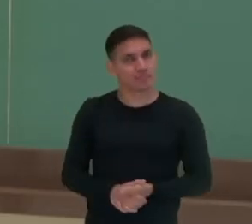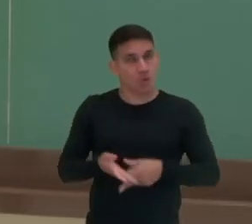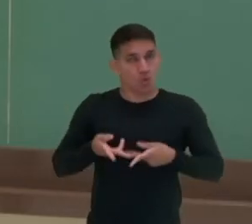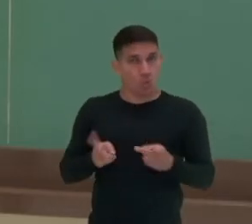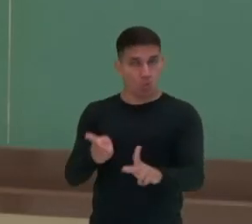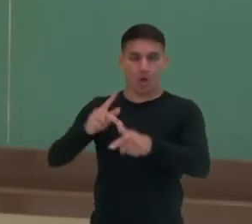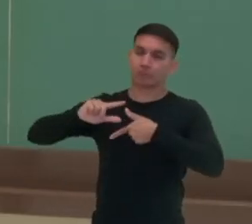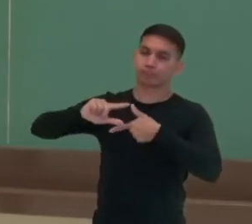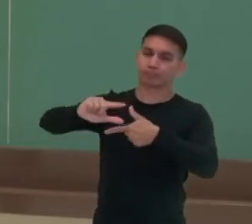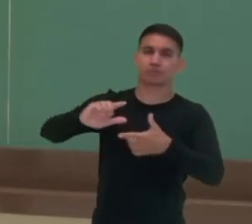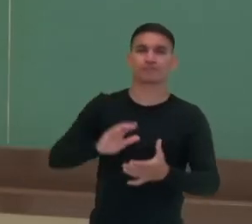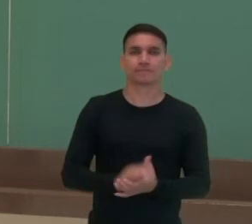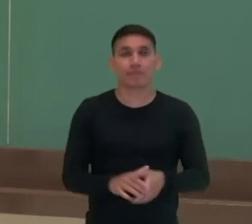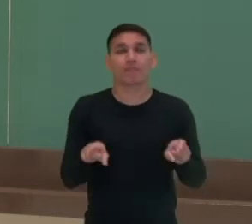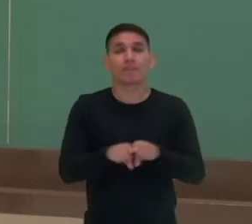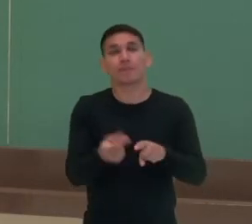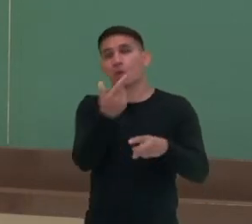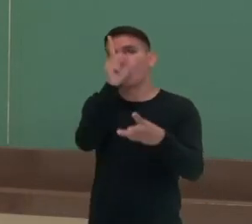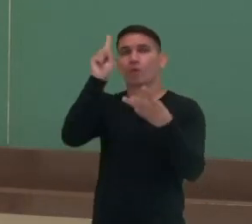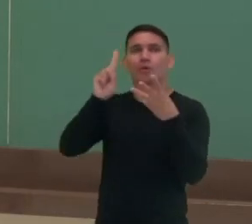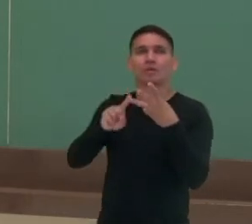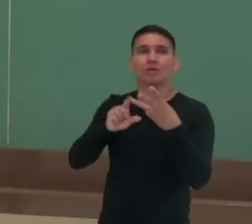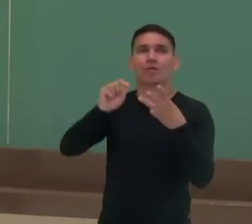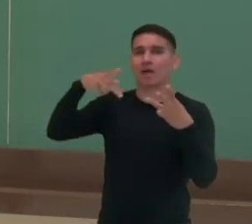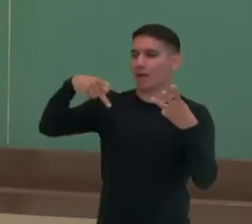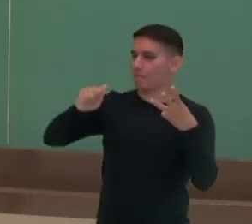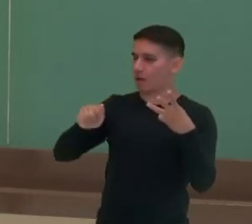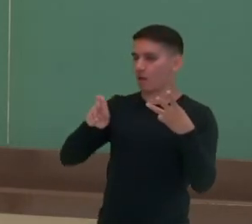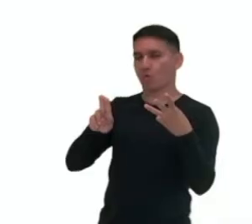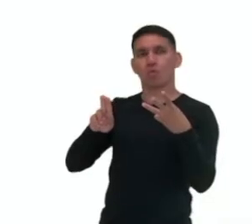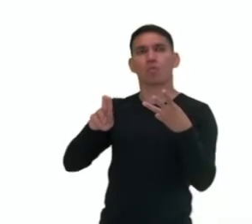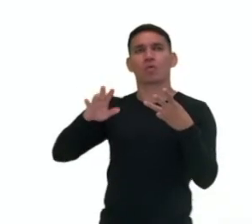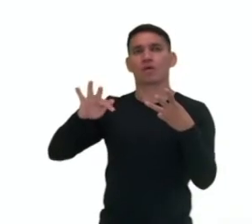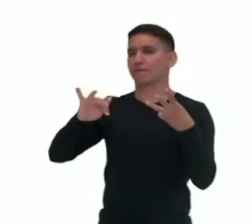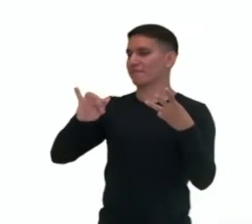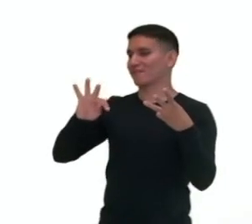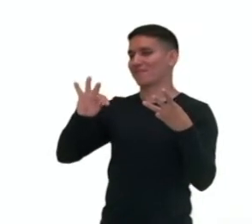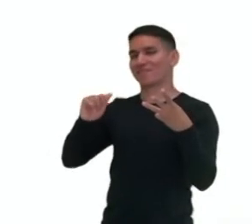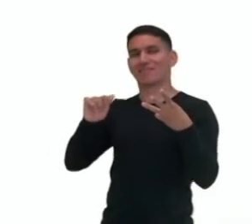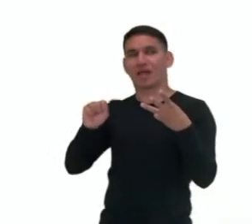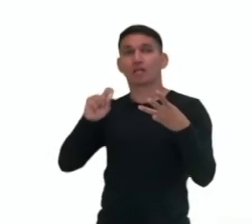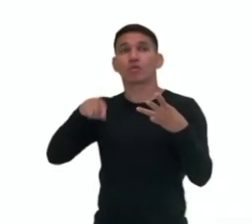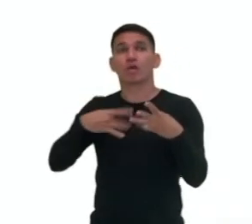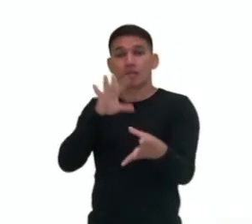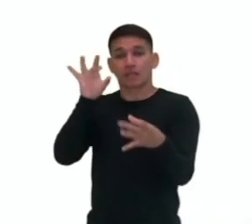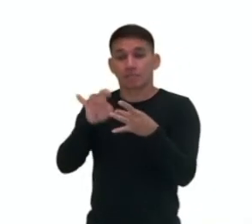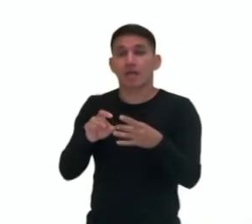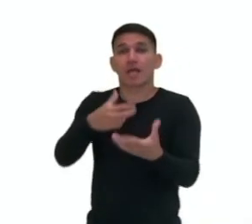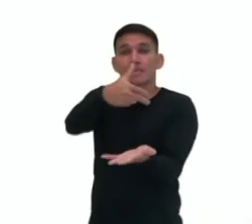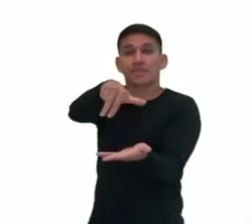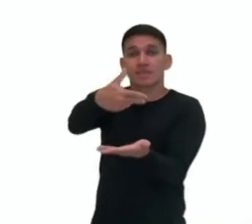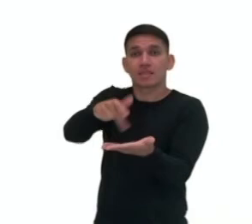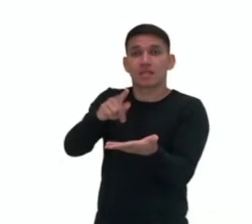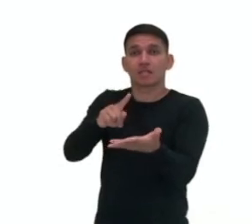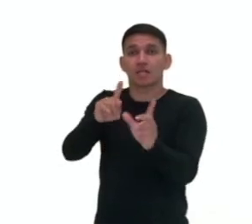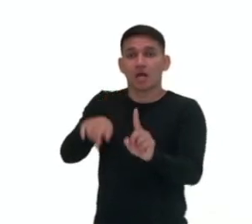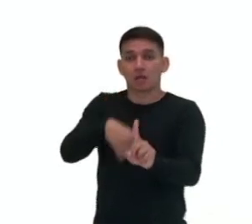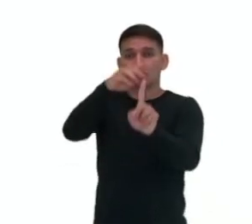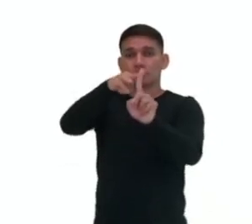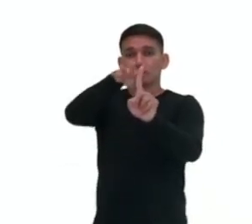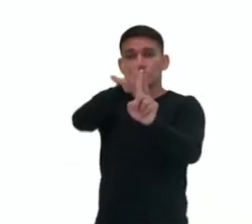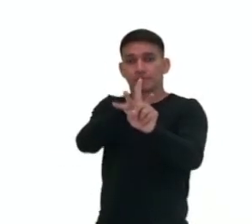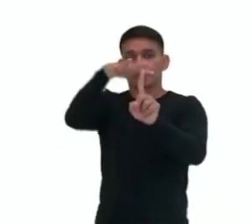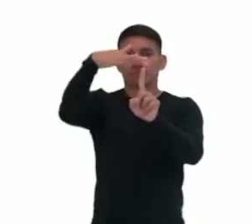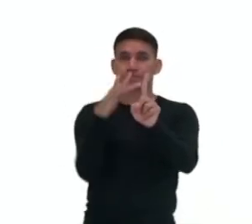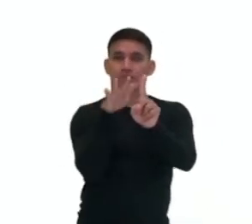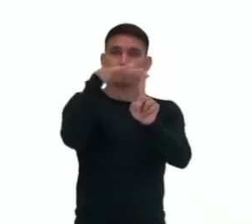a tradição. Temos também o pau de fitas, que consiste em uma dança caracterizada pelo mastro de